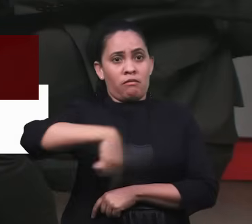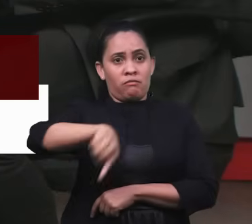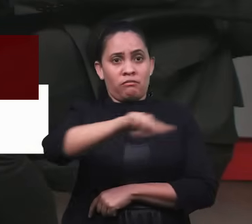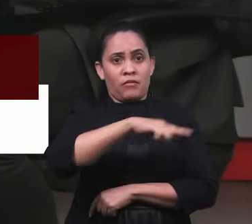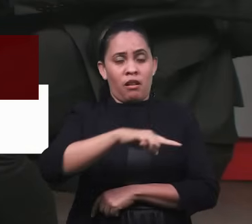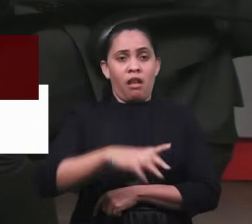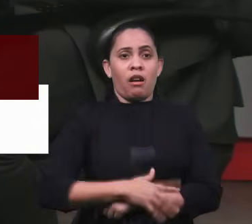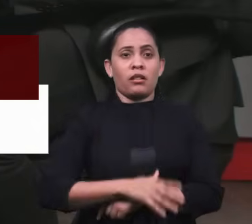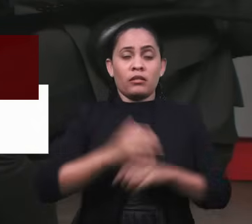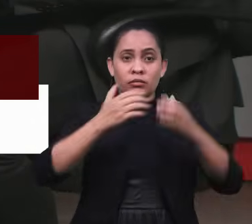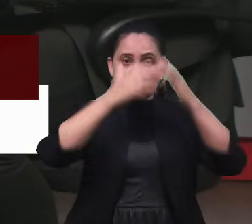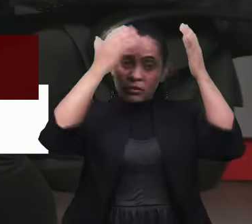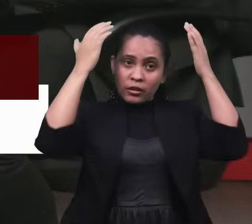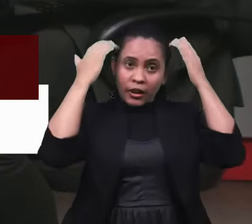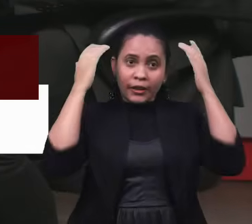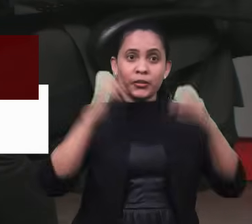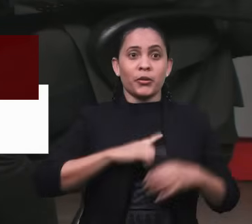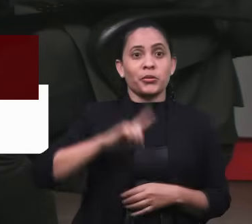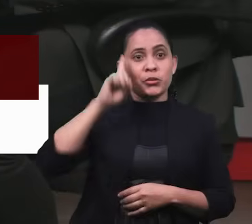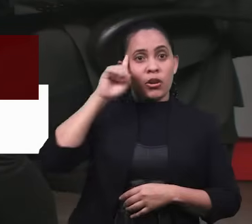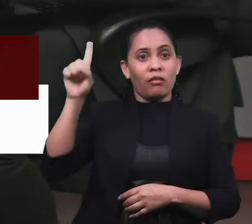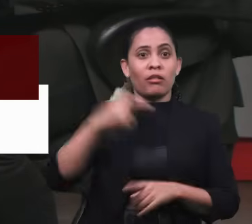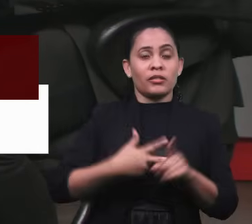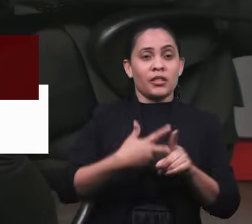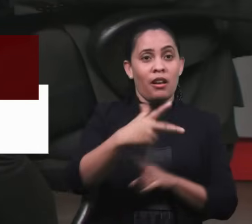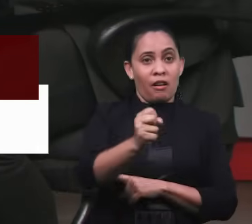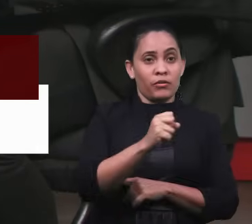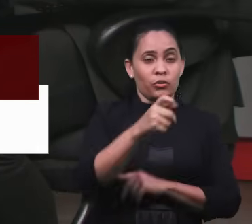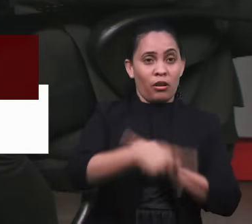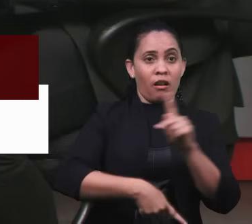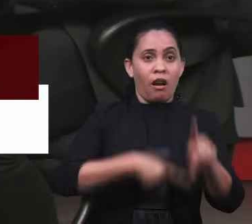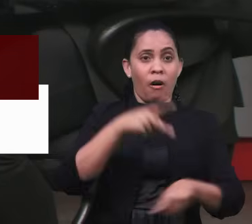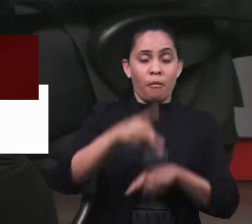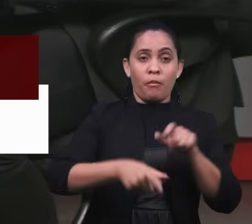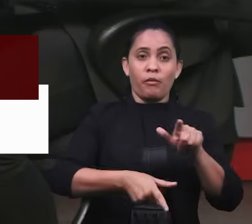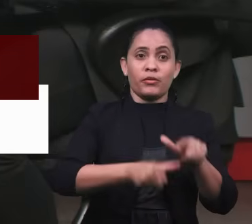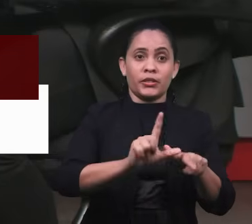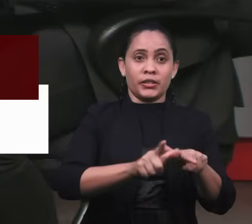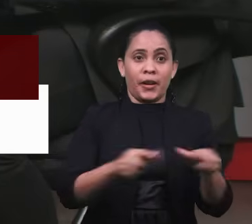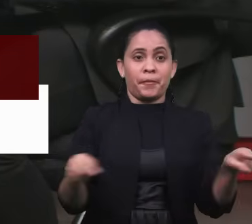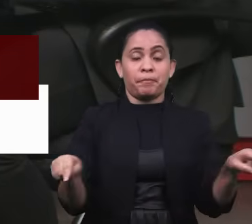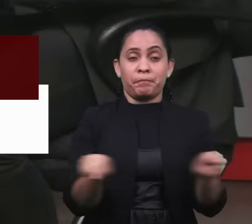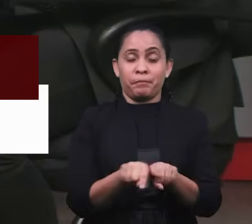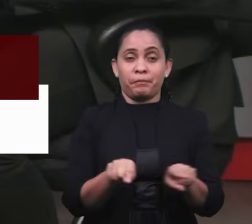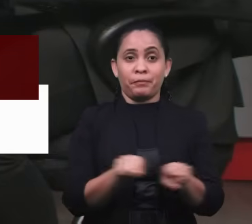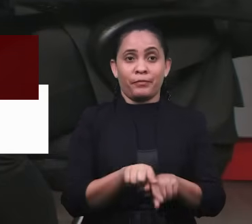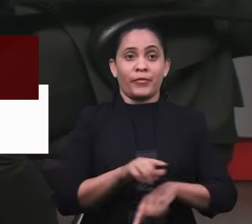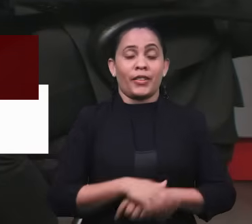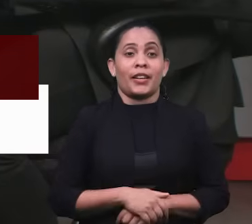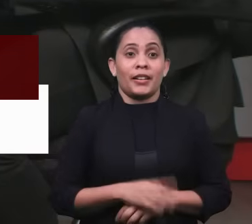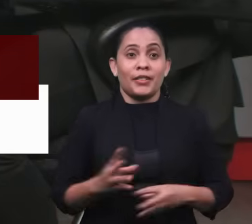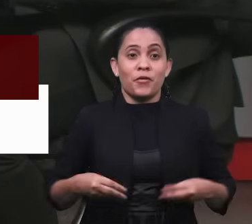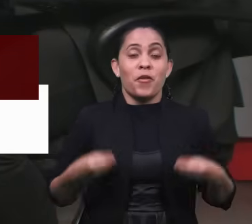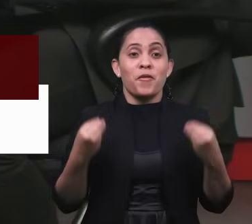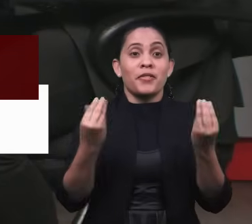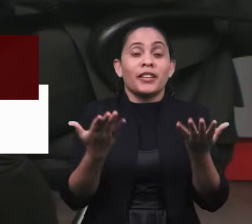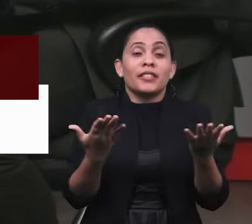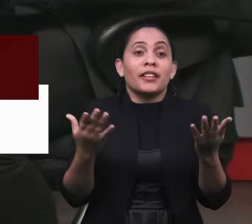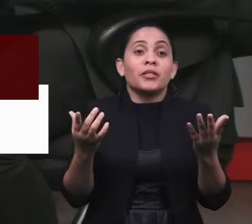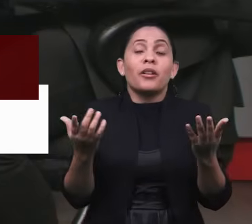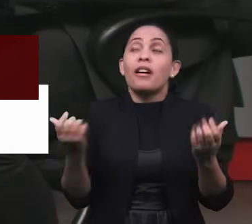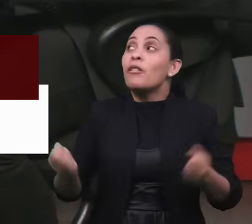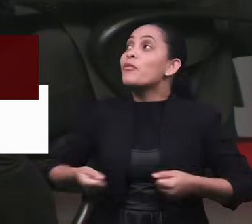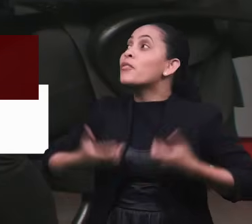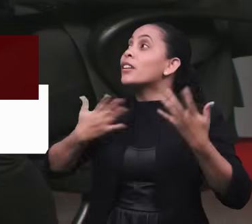Jabim, rei de Canaã. O Senhor deu essa vitória ao povo de Israel e eles estavam ofertando ao Senhor um